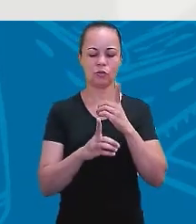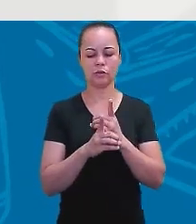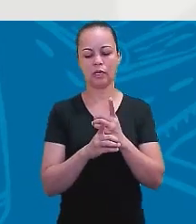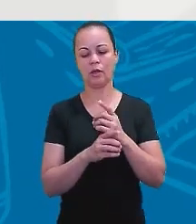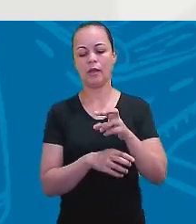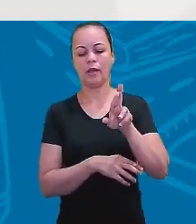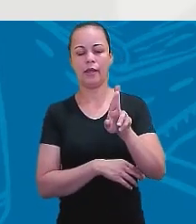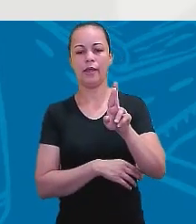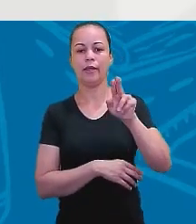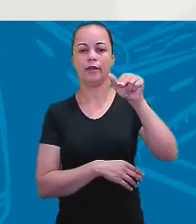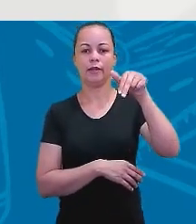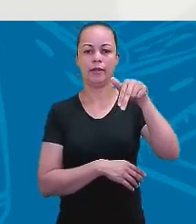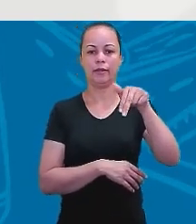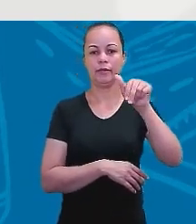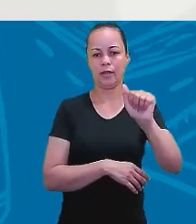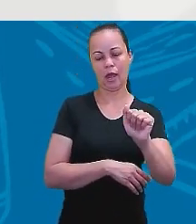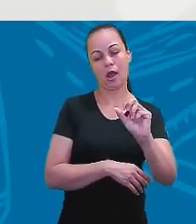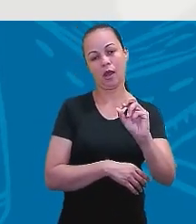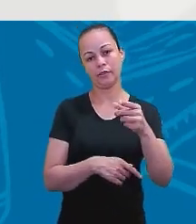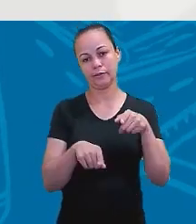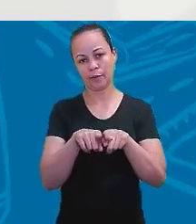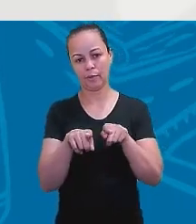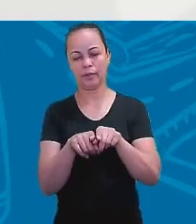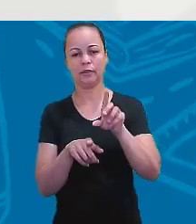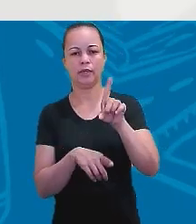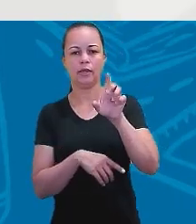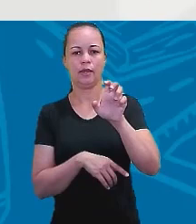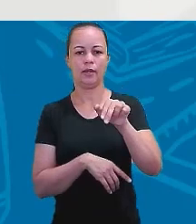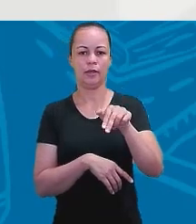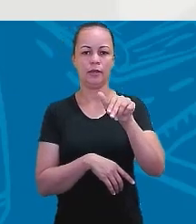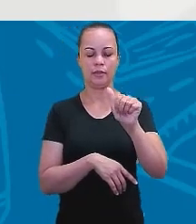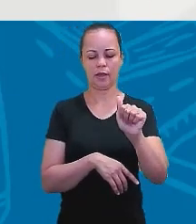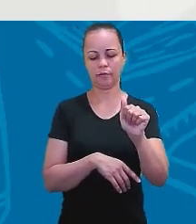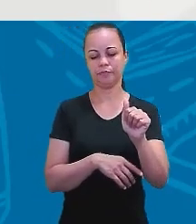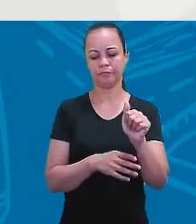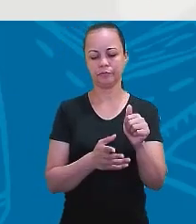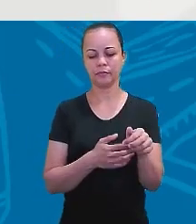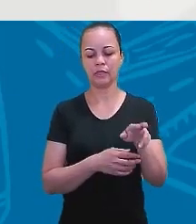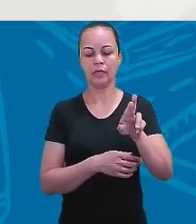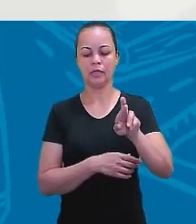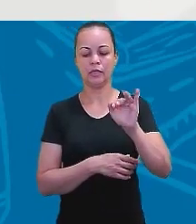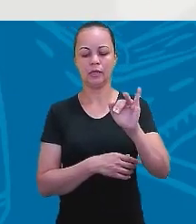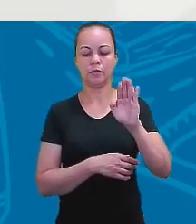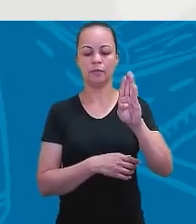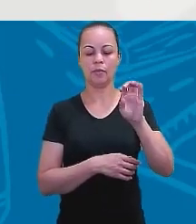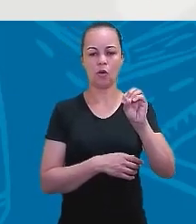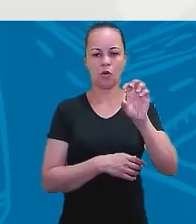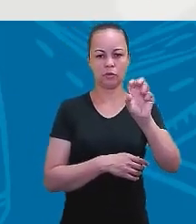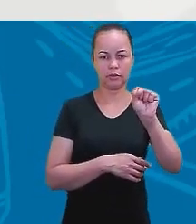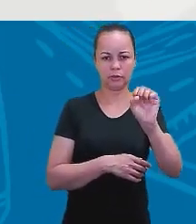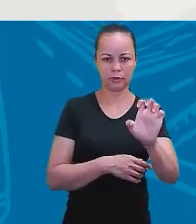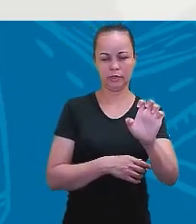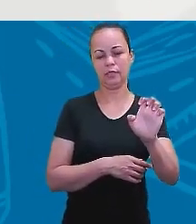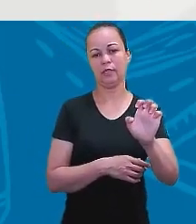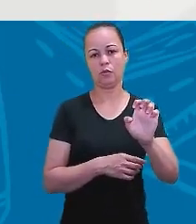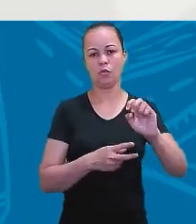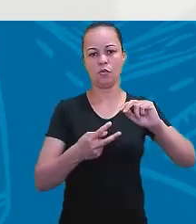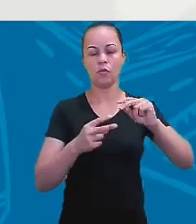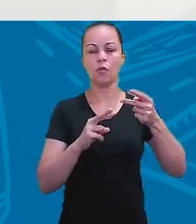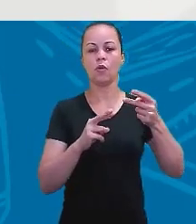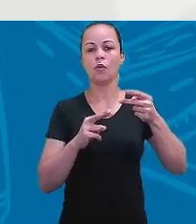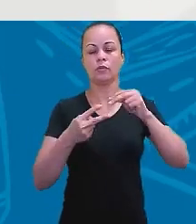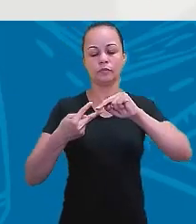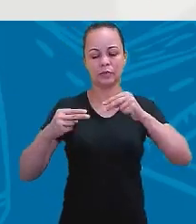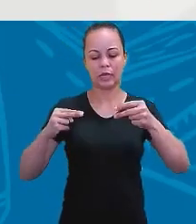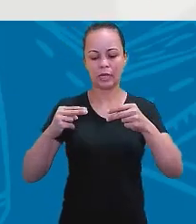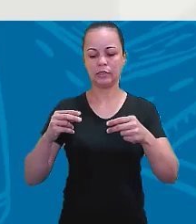RNA como DNA. A ribose no RNA e a desoxirribose no DNA. Então, fica